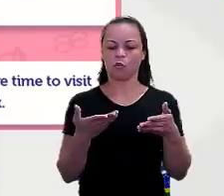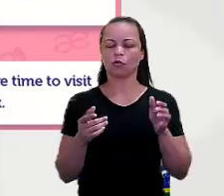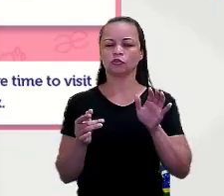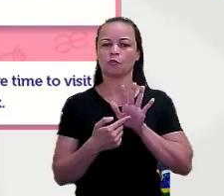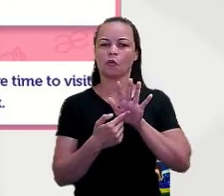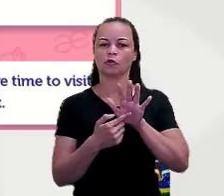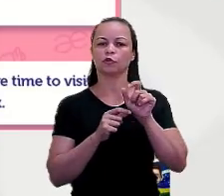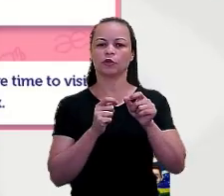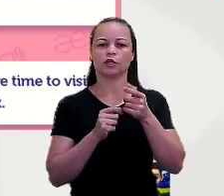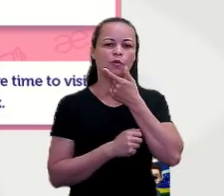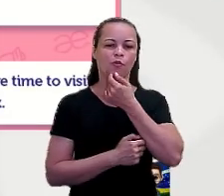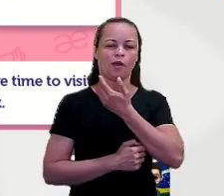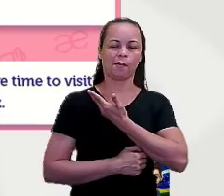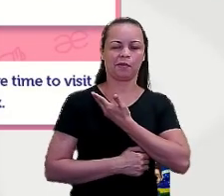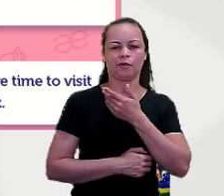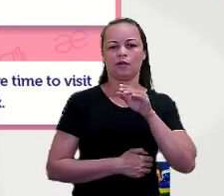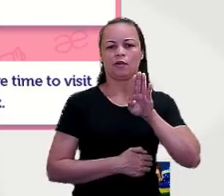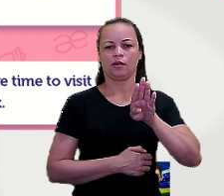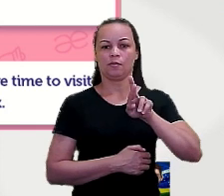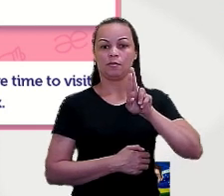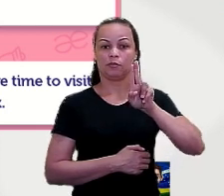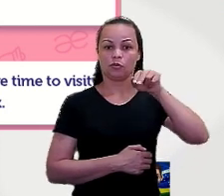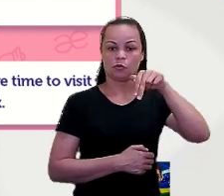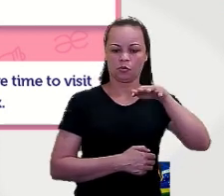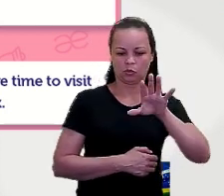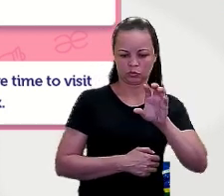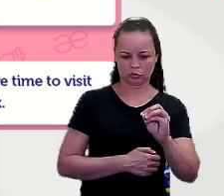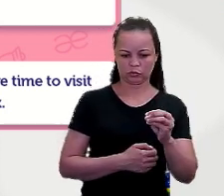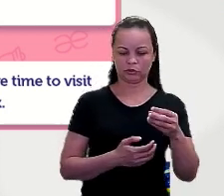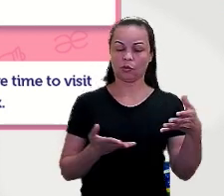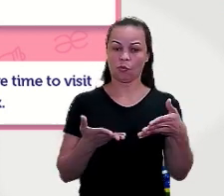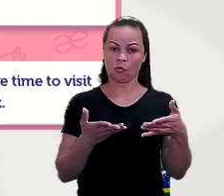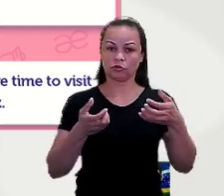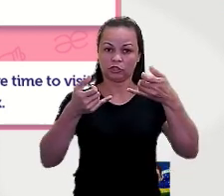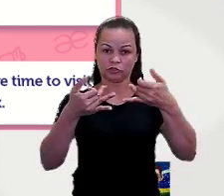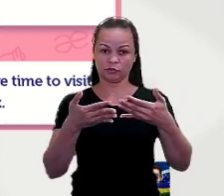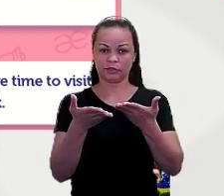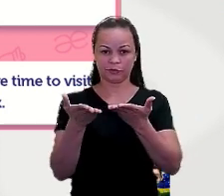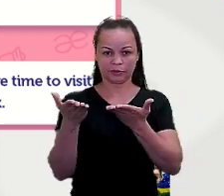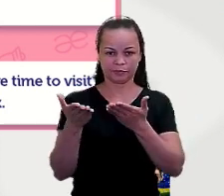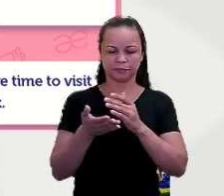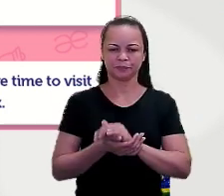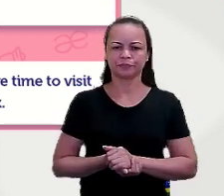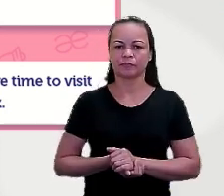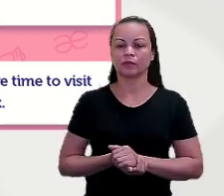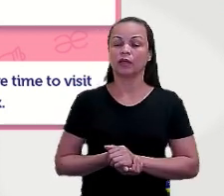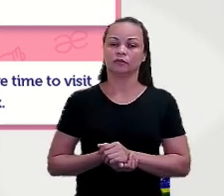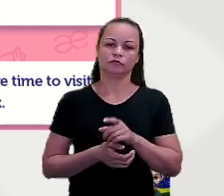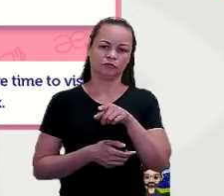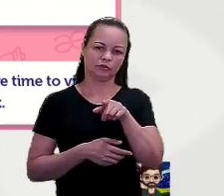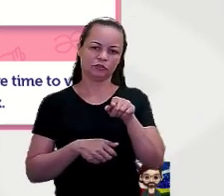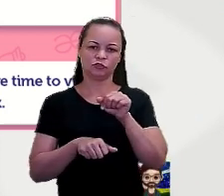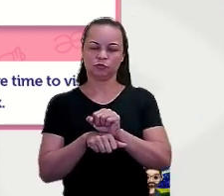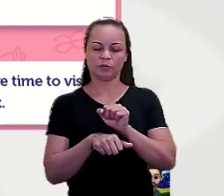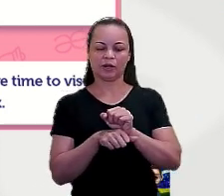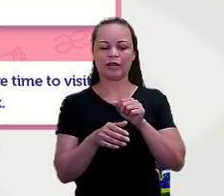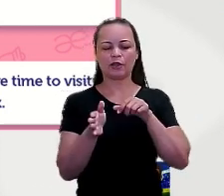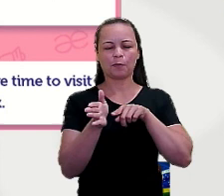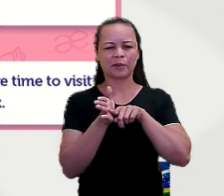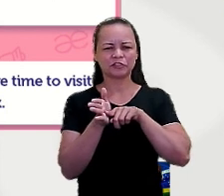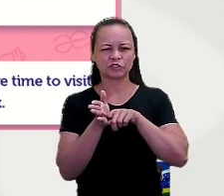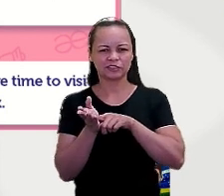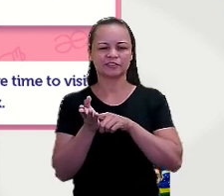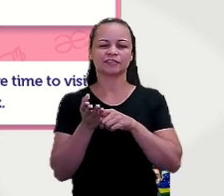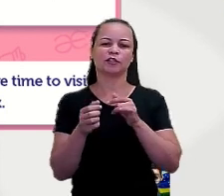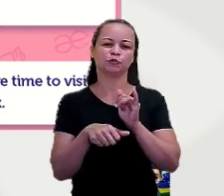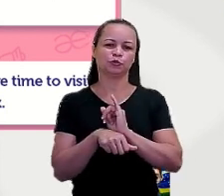amigo Bruno, hoje ele tem alguma coisa para falar para a gente. Então, ele começa dizendo assim, Hi, my name is Bruno. Last